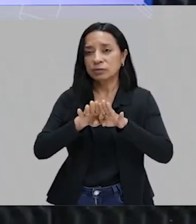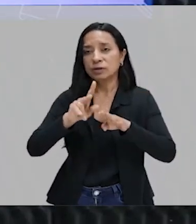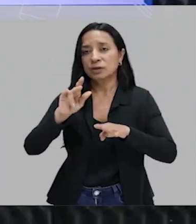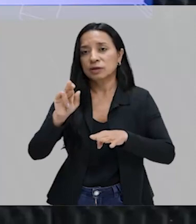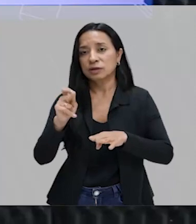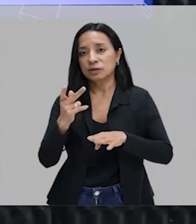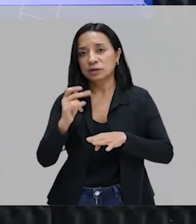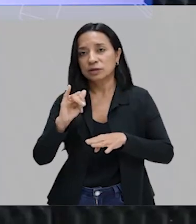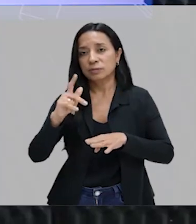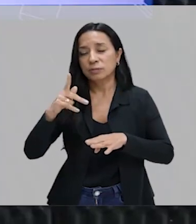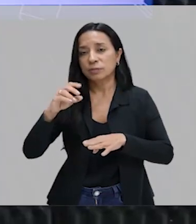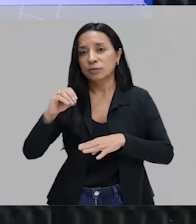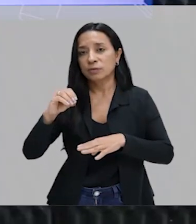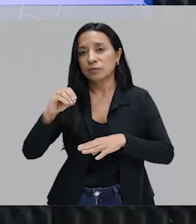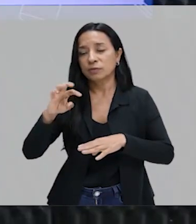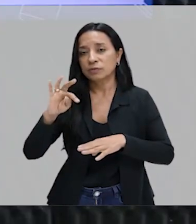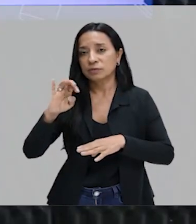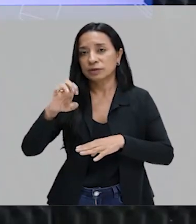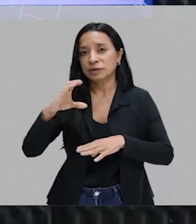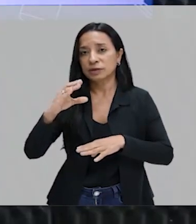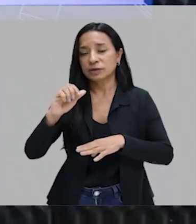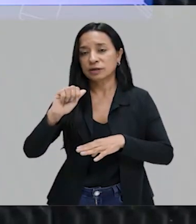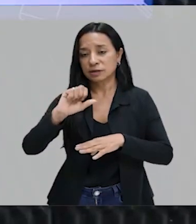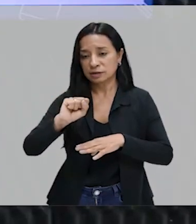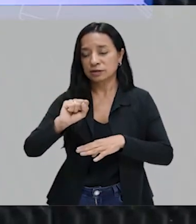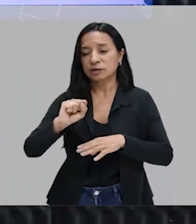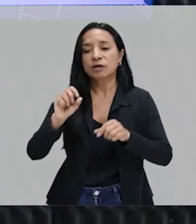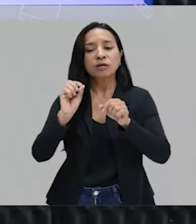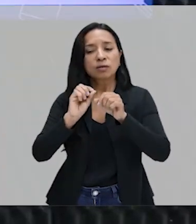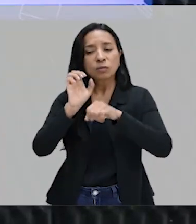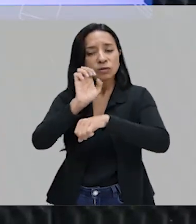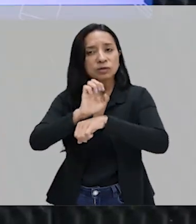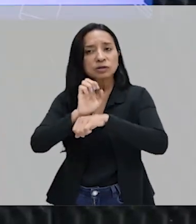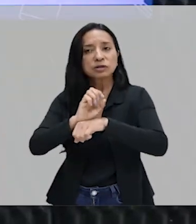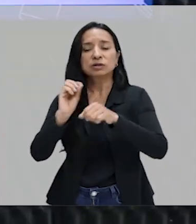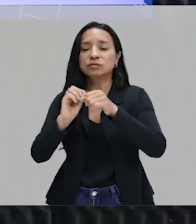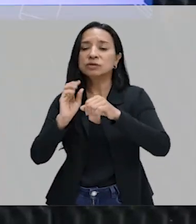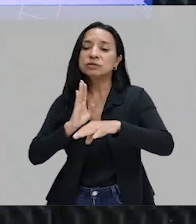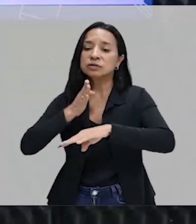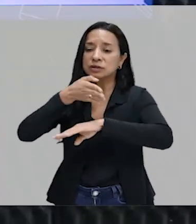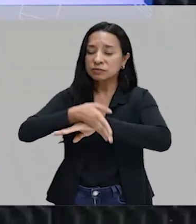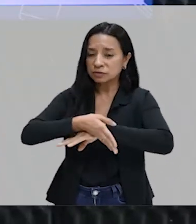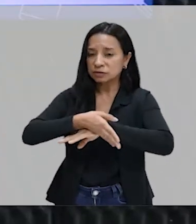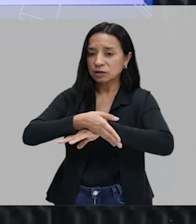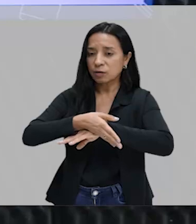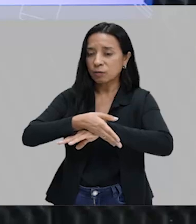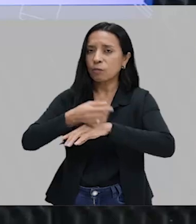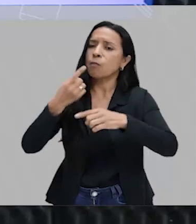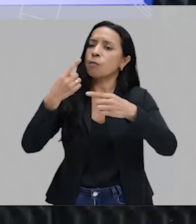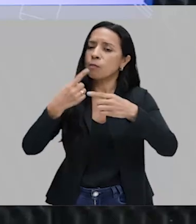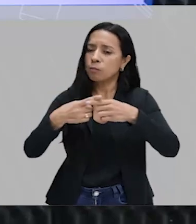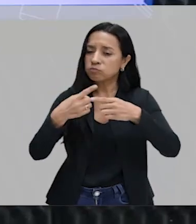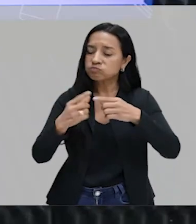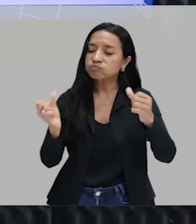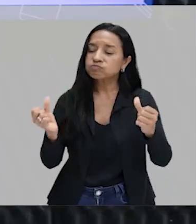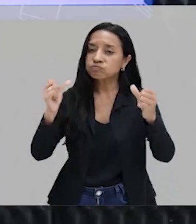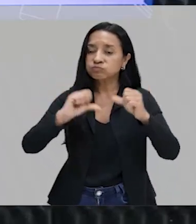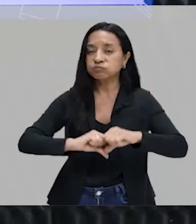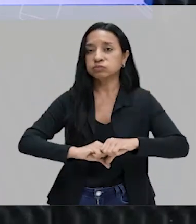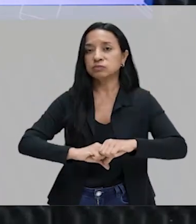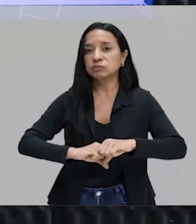uma intervenção na economia diante dessa crise, uma tentativa, pelo menos, de resolver